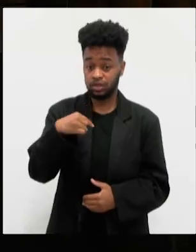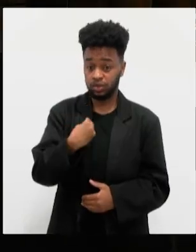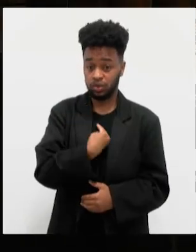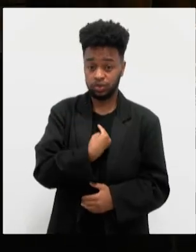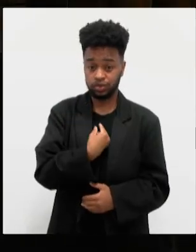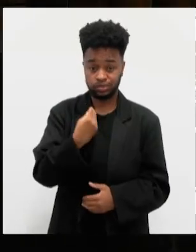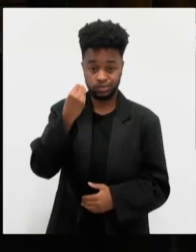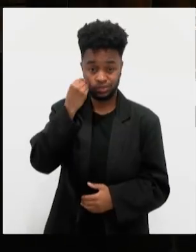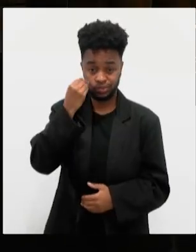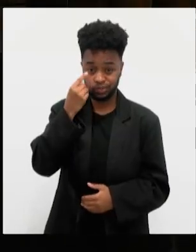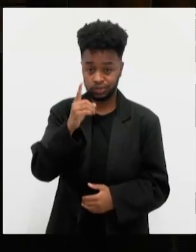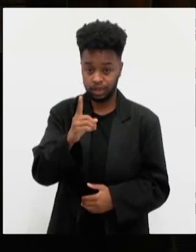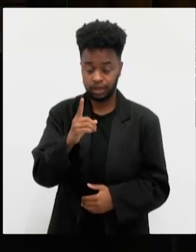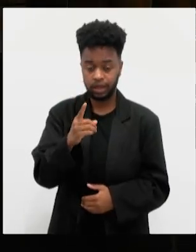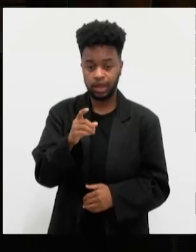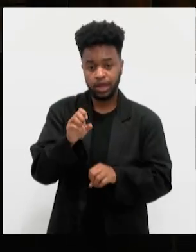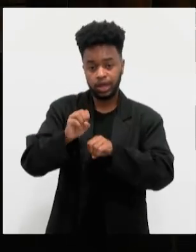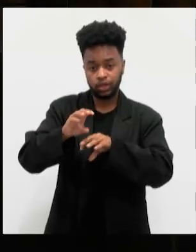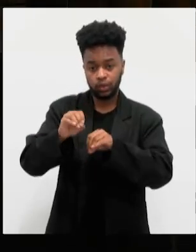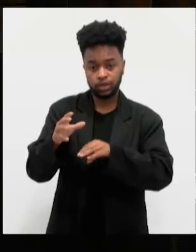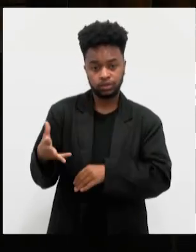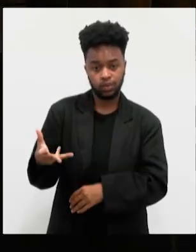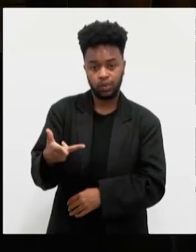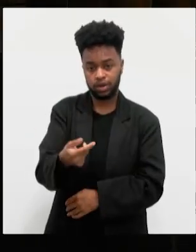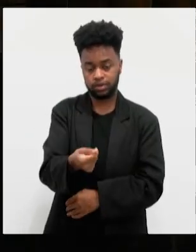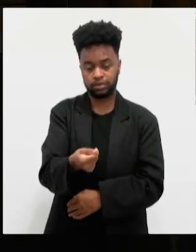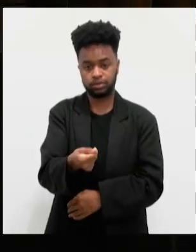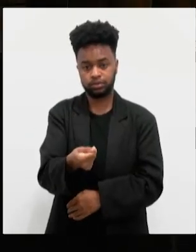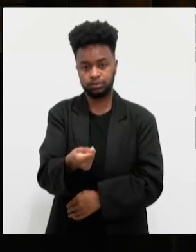aposta numa educação de qualidade,